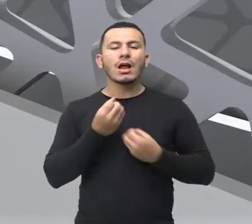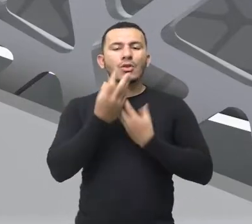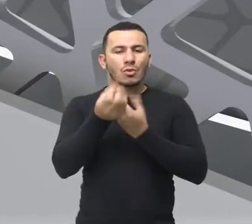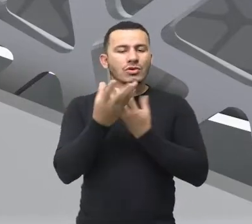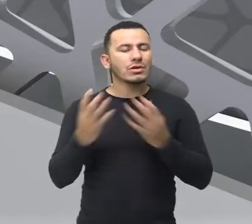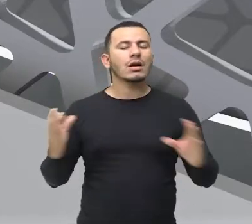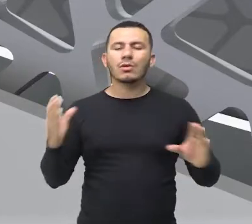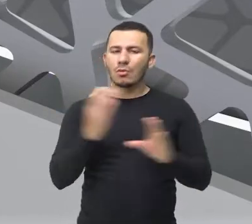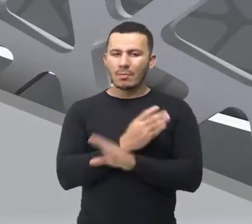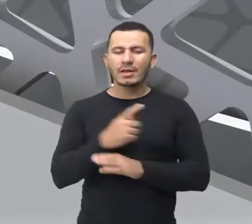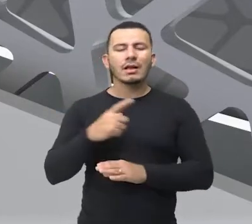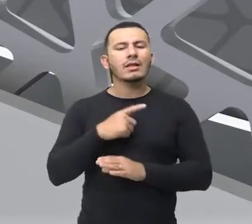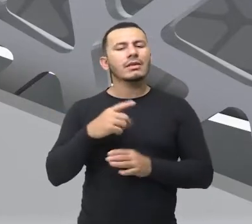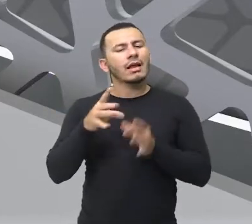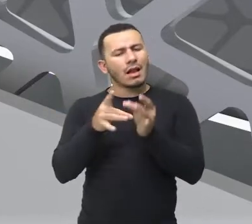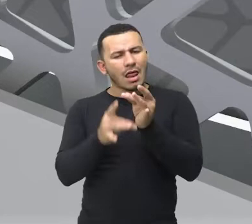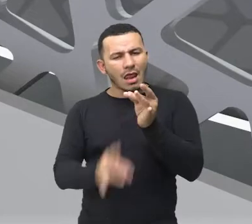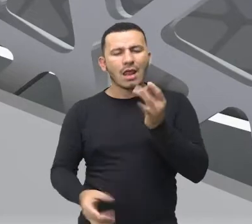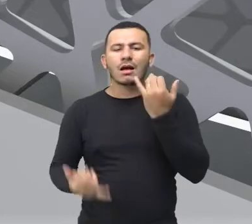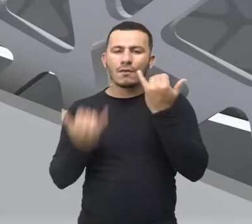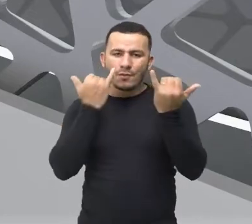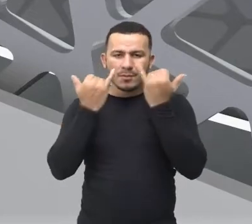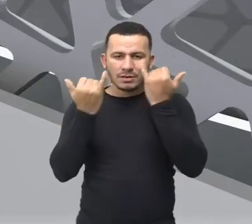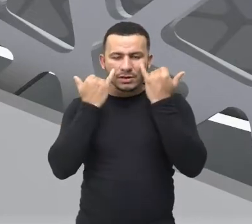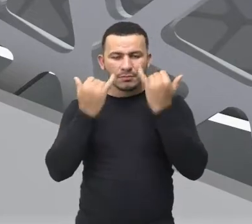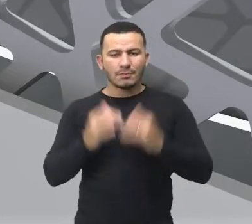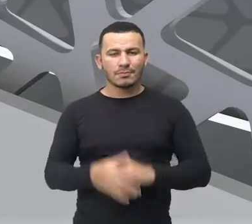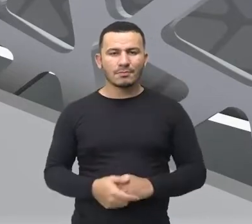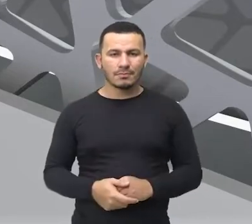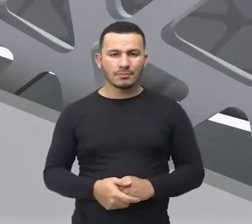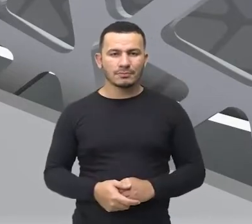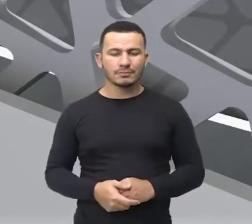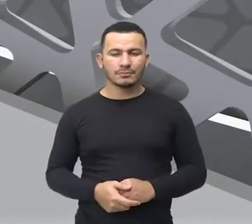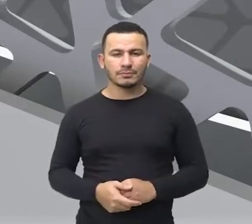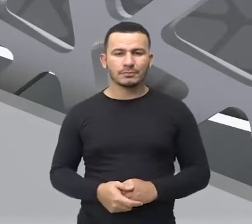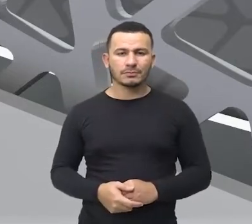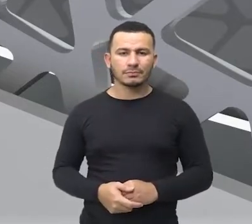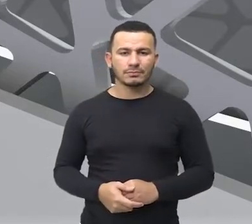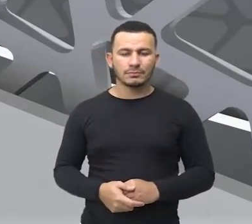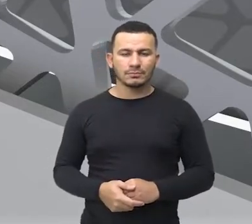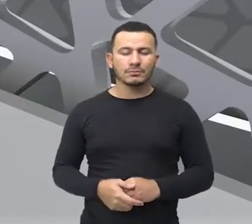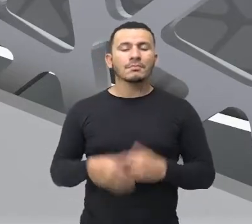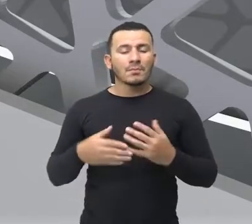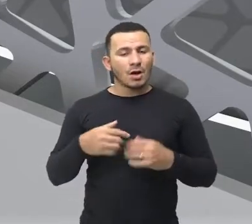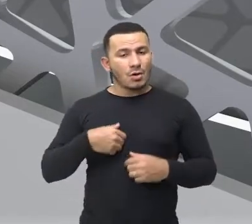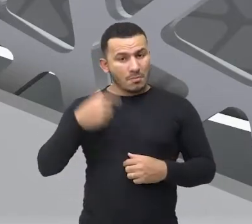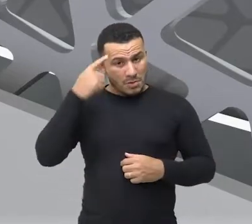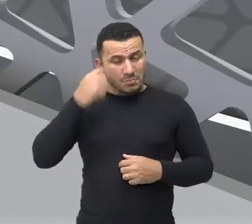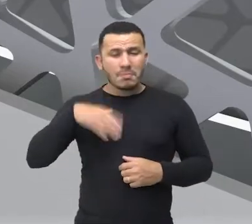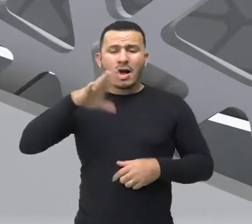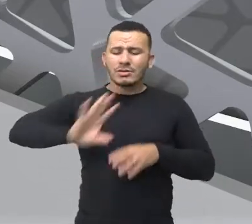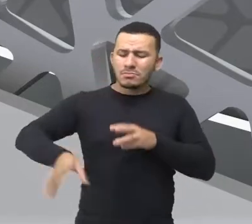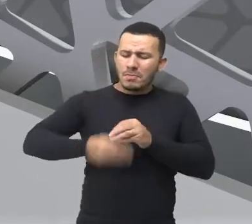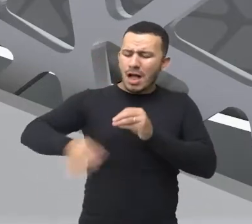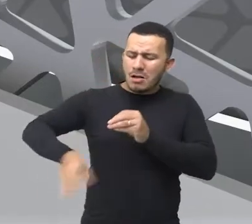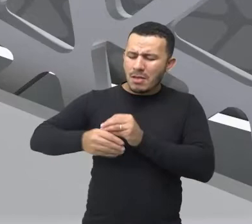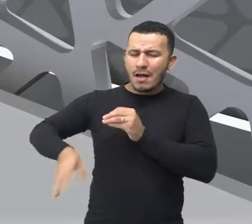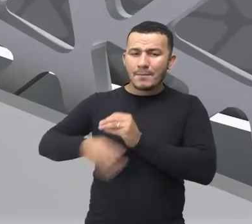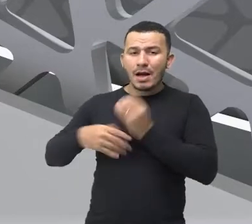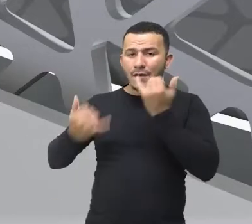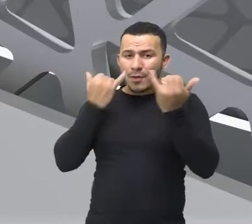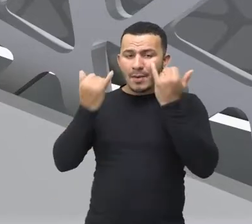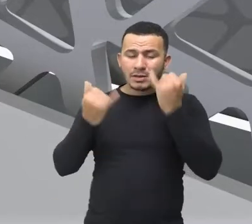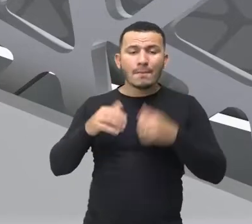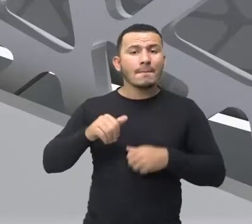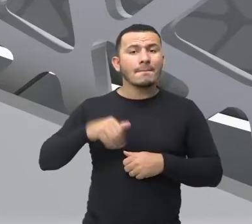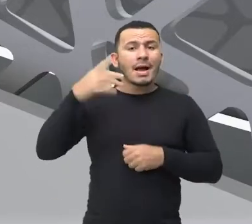traz bastante informação sobre o fato, ok? Quanto mais informações sobre o fato, melhor para